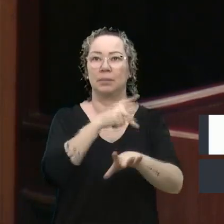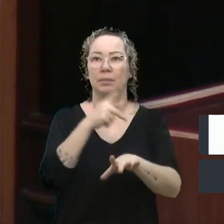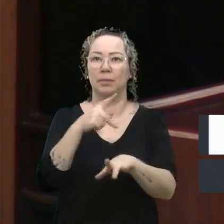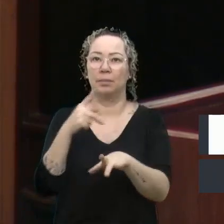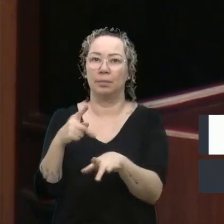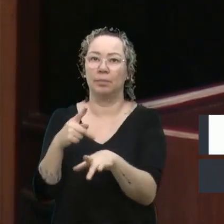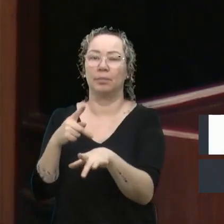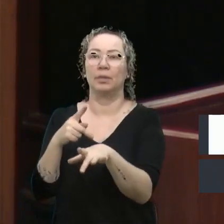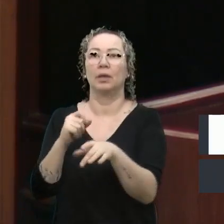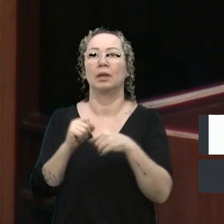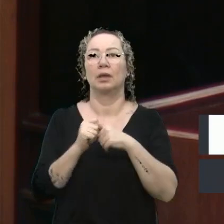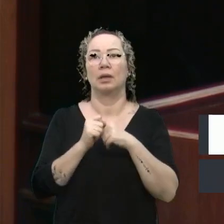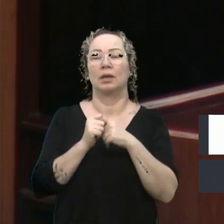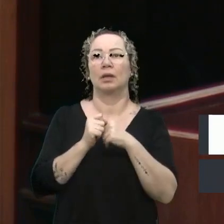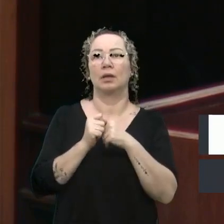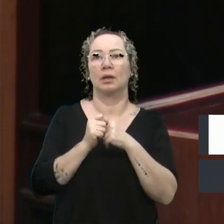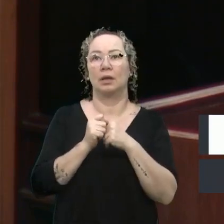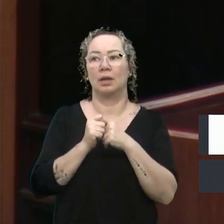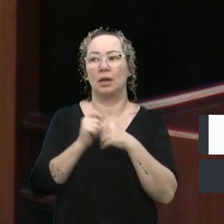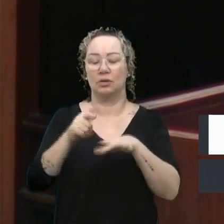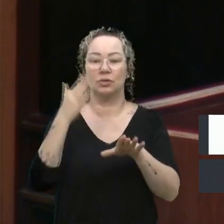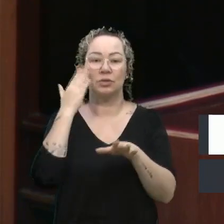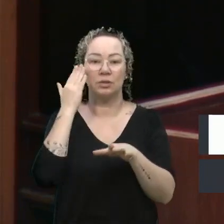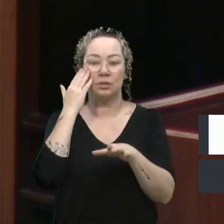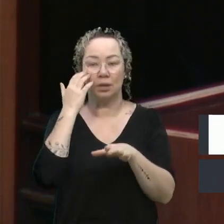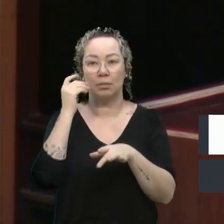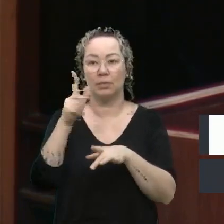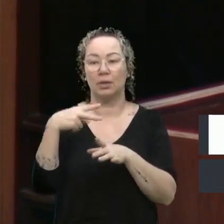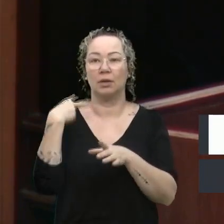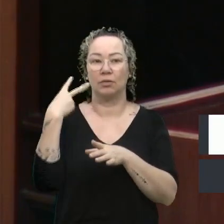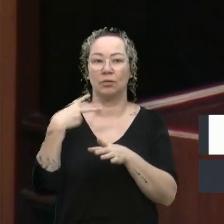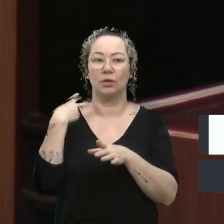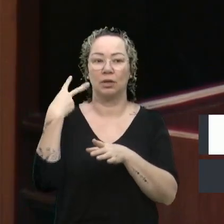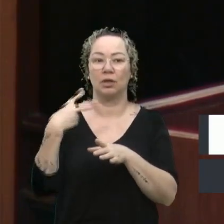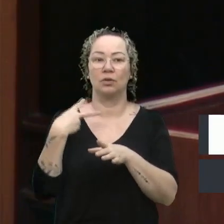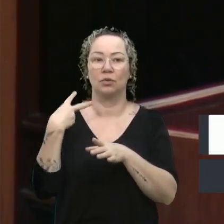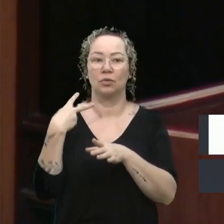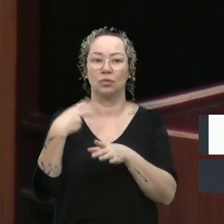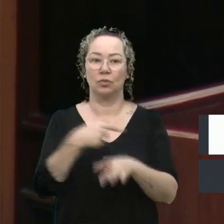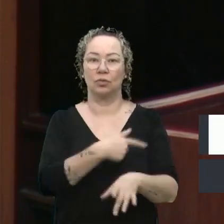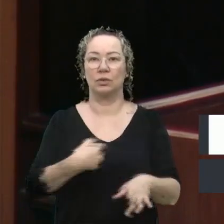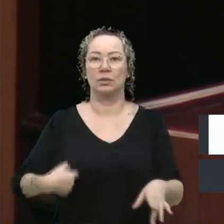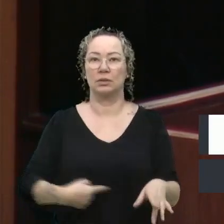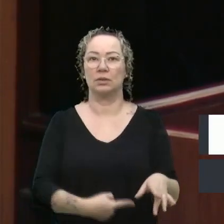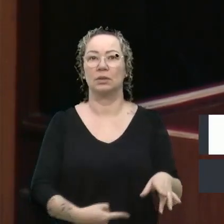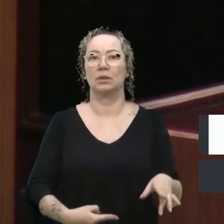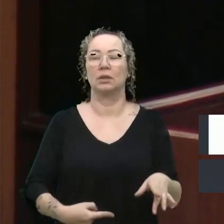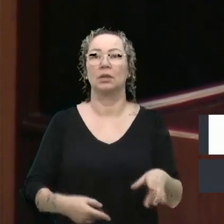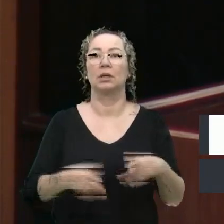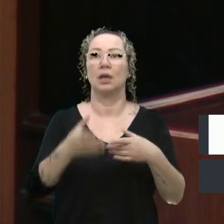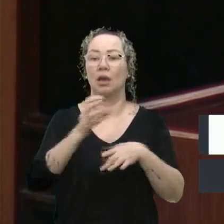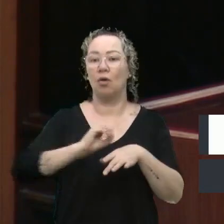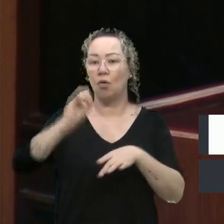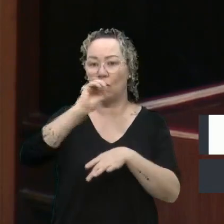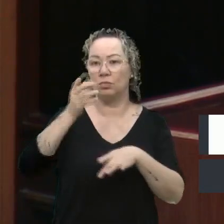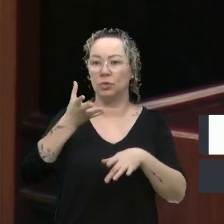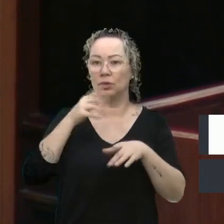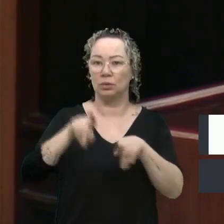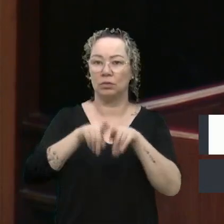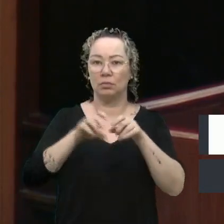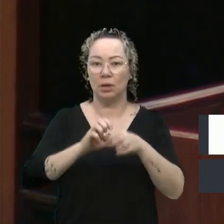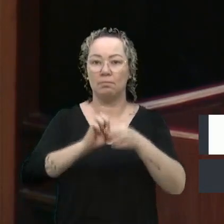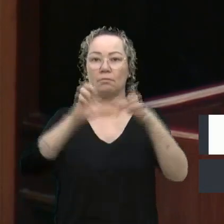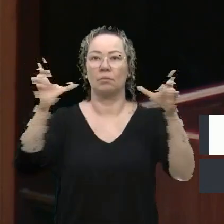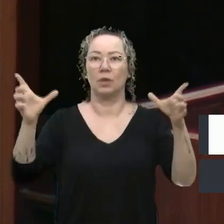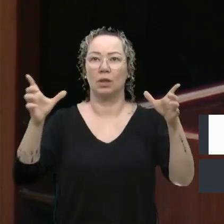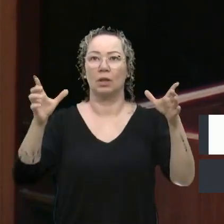a gente sabe que, vereador Zanquim, ela é ótima, ela é super bem-vinda. Eu quero até ampliar para a rede municipal